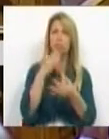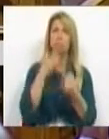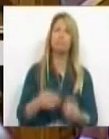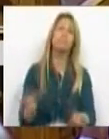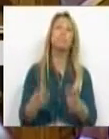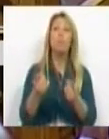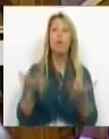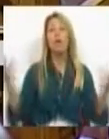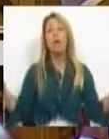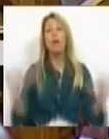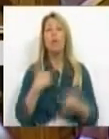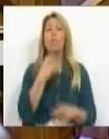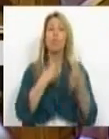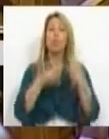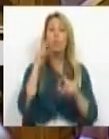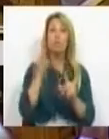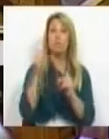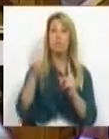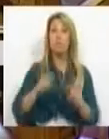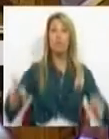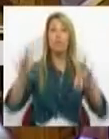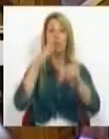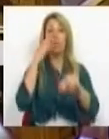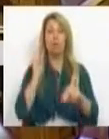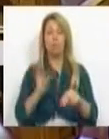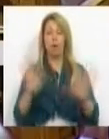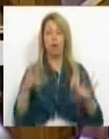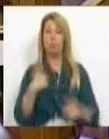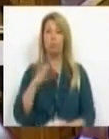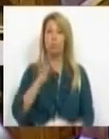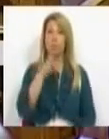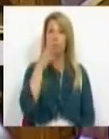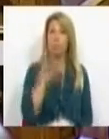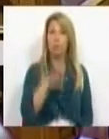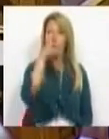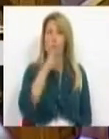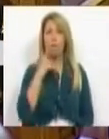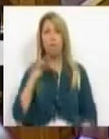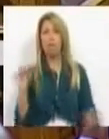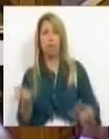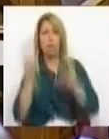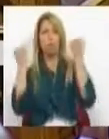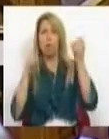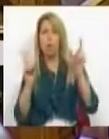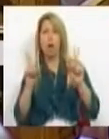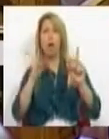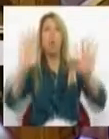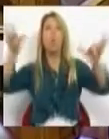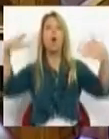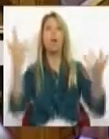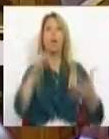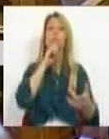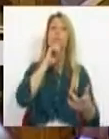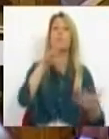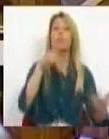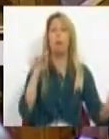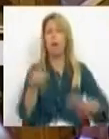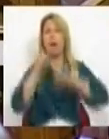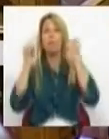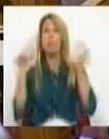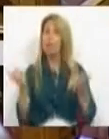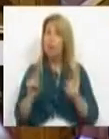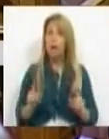perspectiva para o novo banco. Já foi aqui dito que o Governo não enjeita nenhuma possibilidade, que o Governo não nega nenhuma possibilidade, mas Senhor Secretário de Estado,